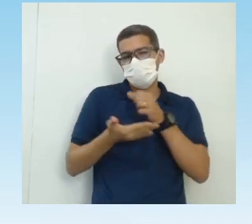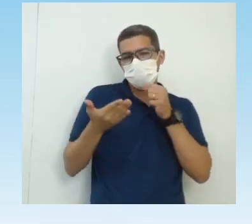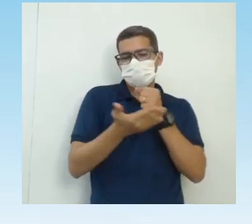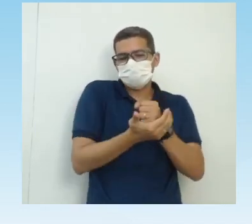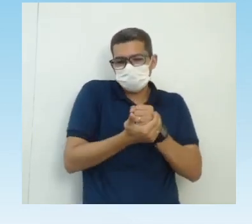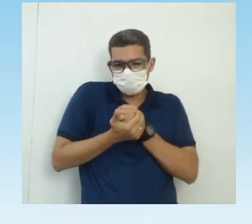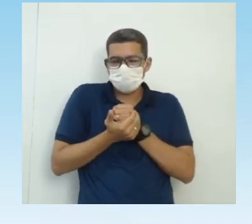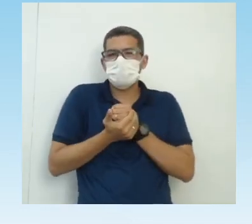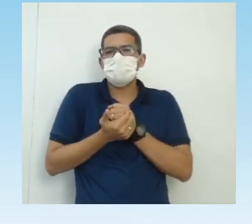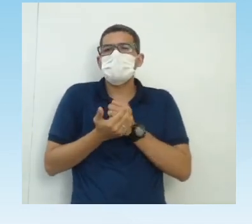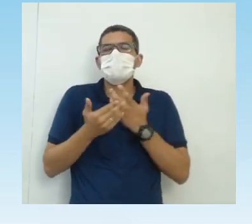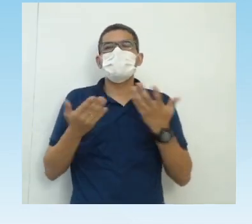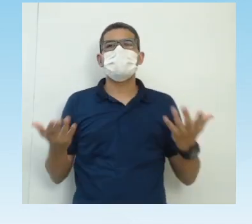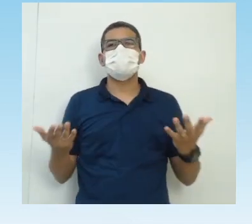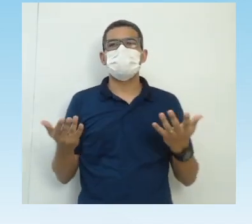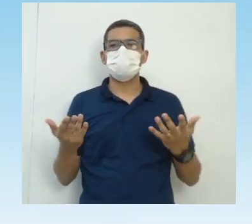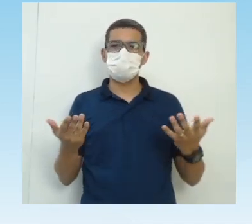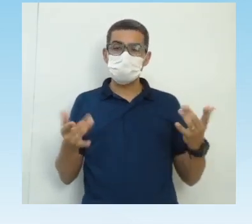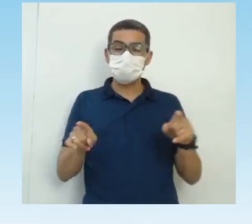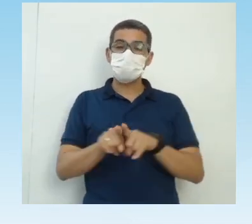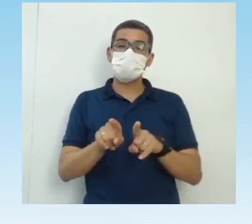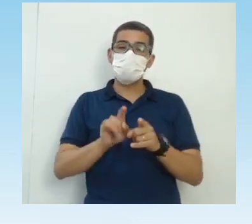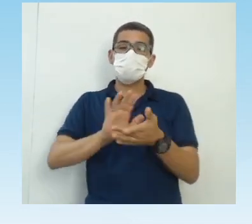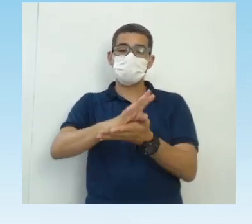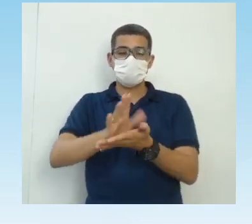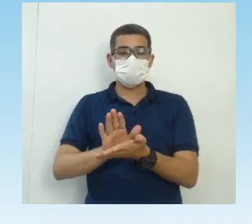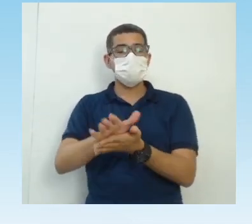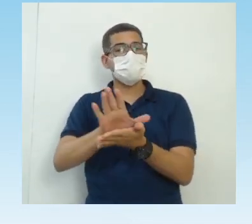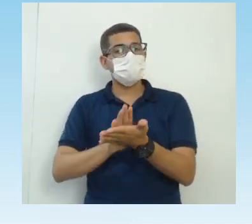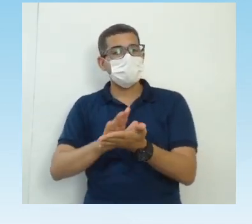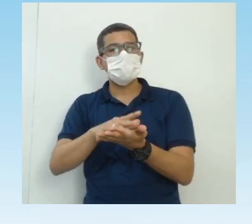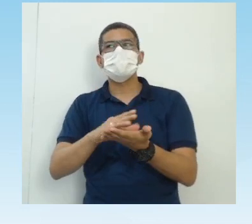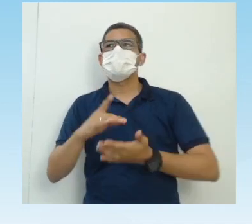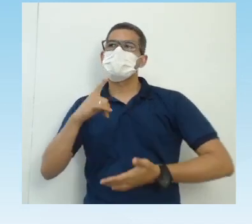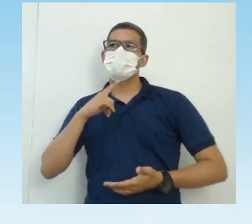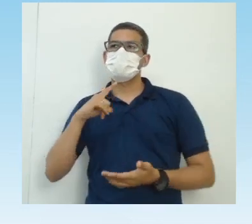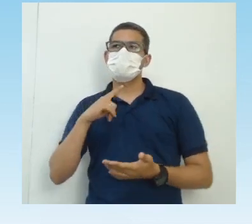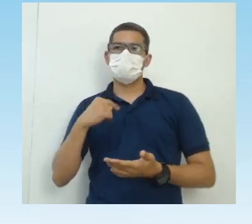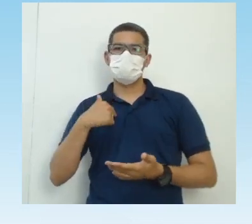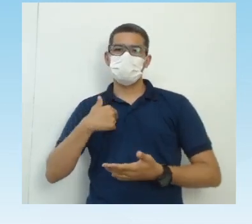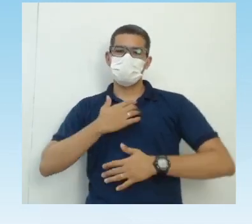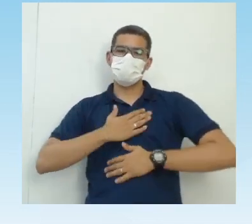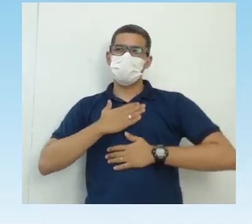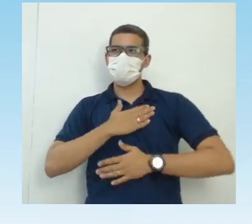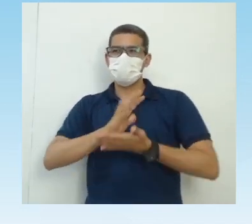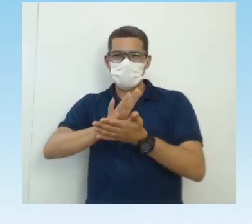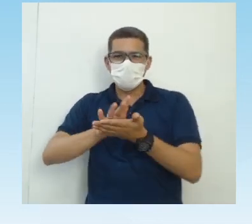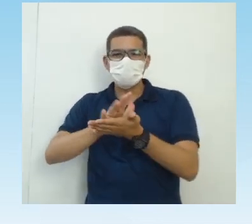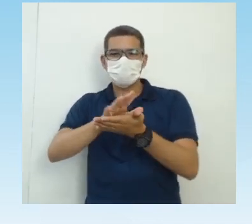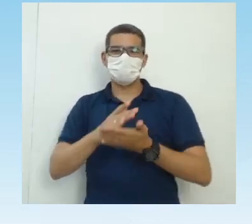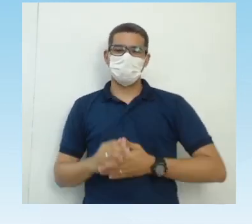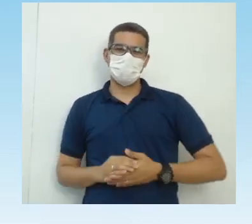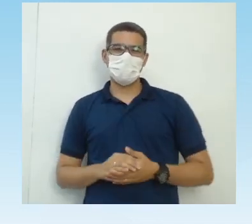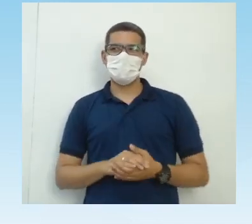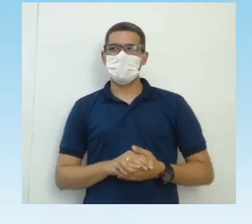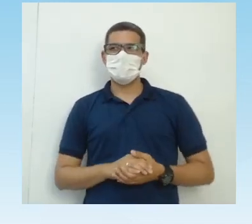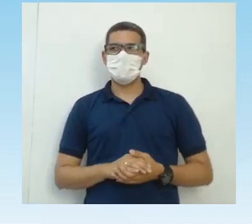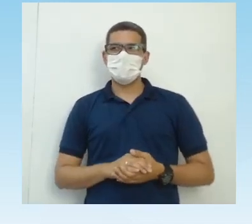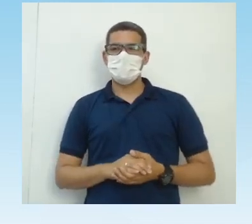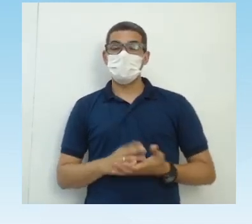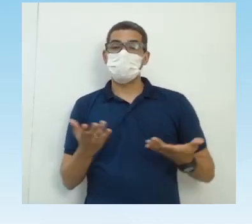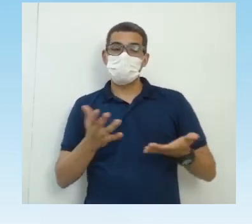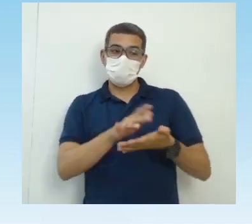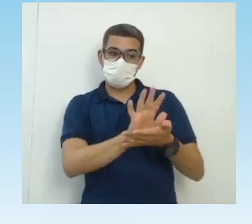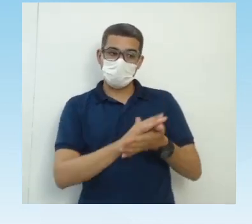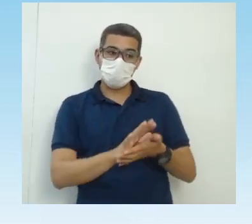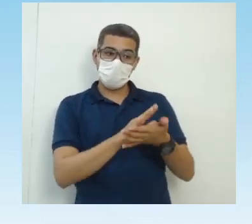nacional. Qual seria? O samba também. Vou fazer um paralelo aqui, aproveitar, sou pagodeiro, e aí eu vou dizer a você o seguinte, que o samba